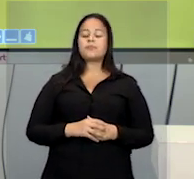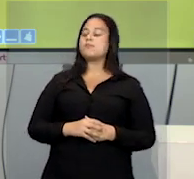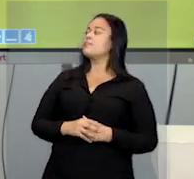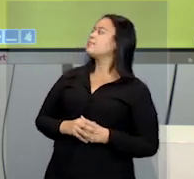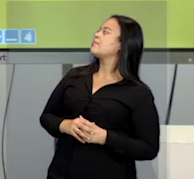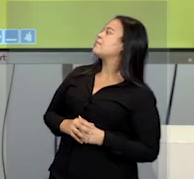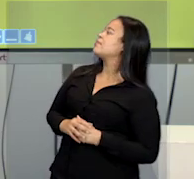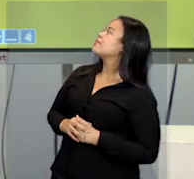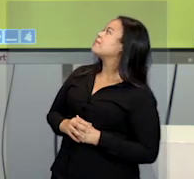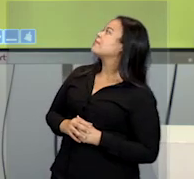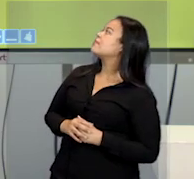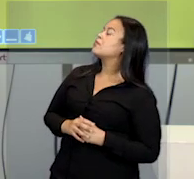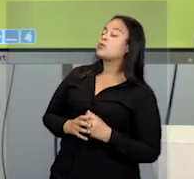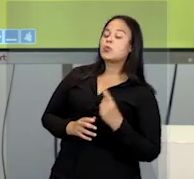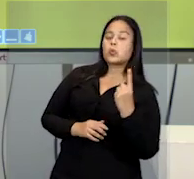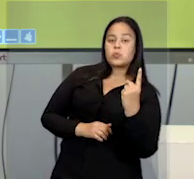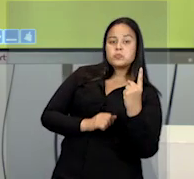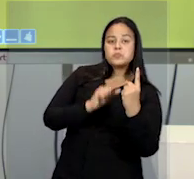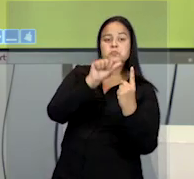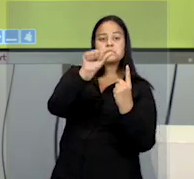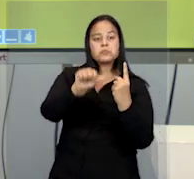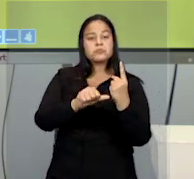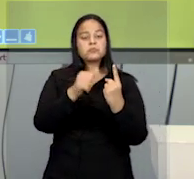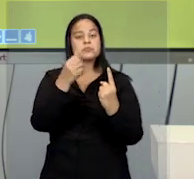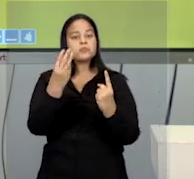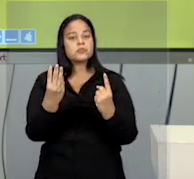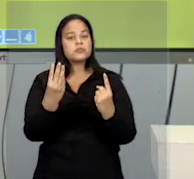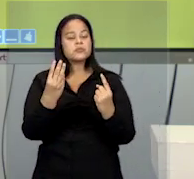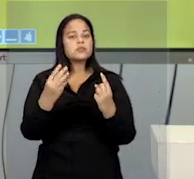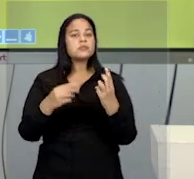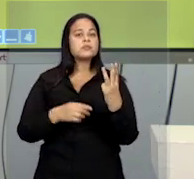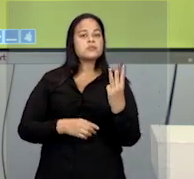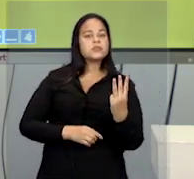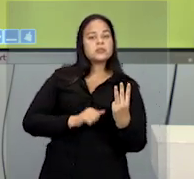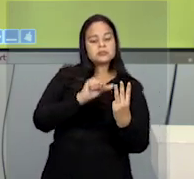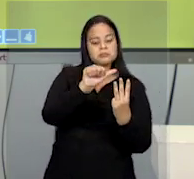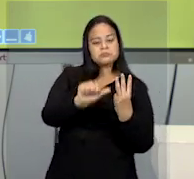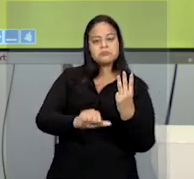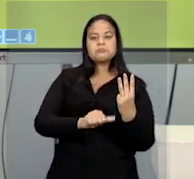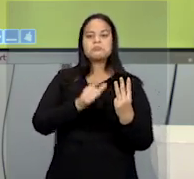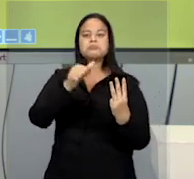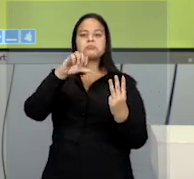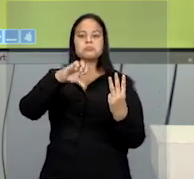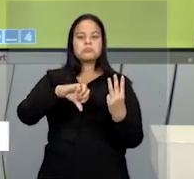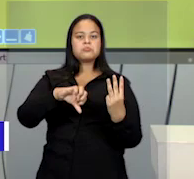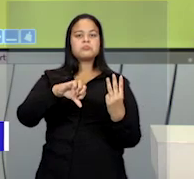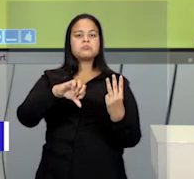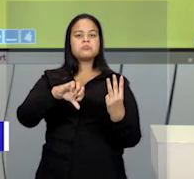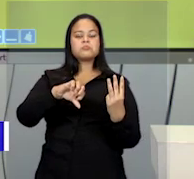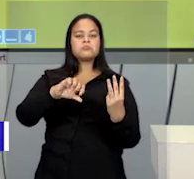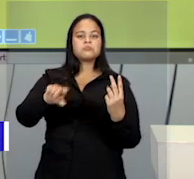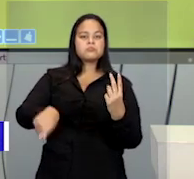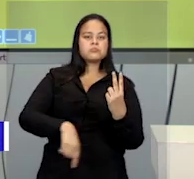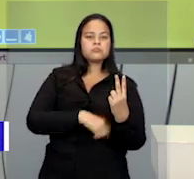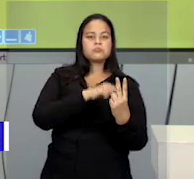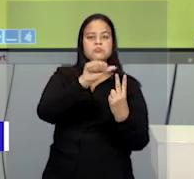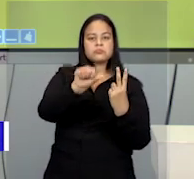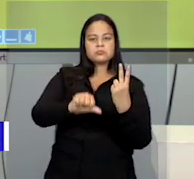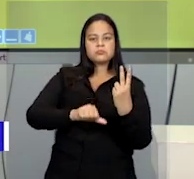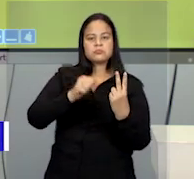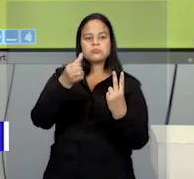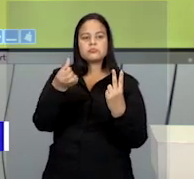ó, aqui é 1, vira 3. Aqui é 3, vira 9. Aqui é 2, vira